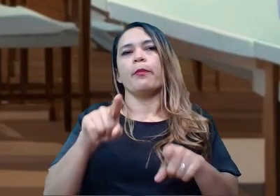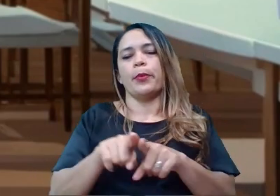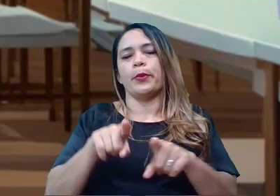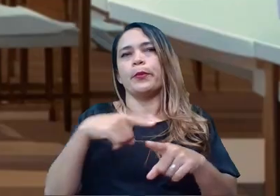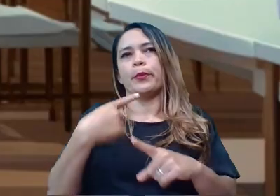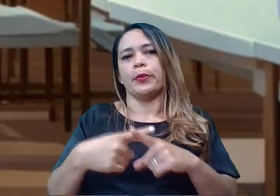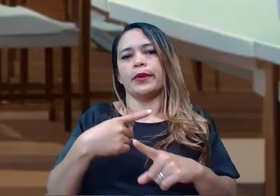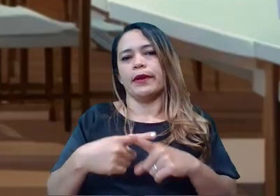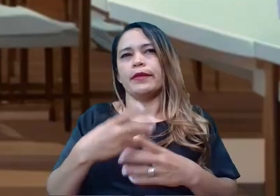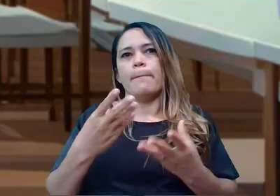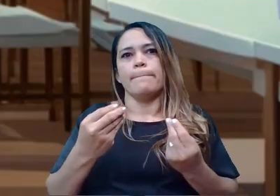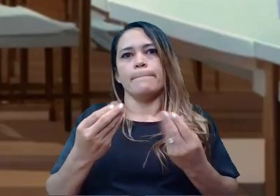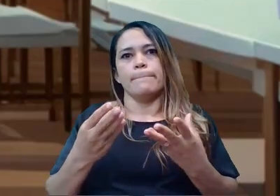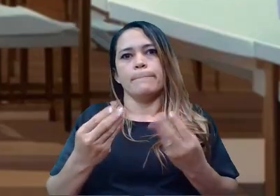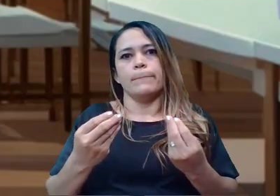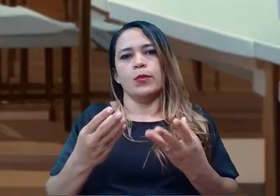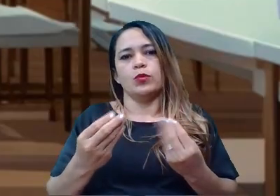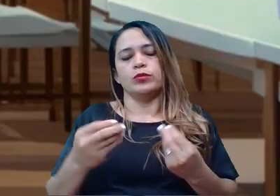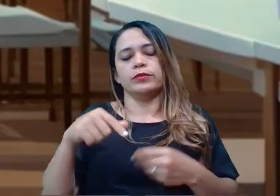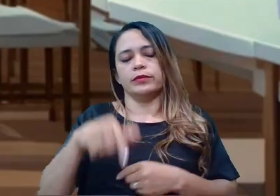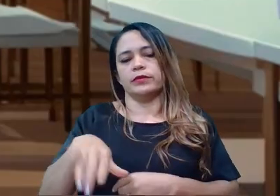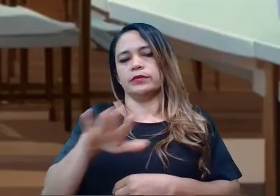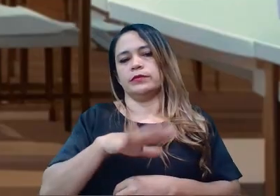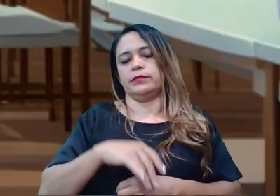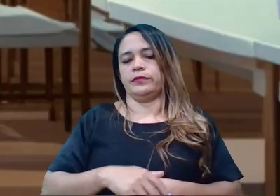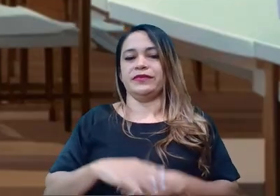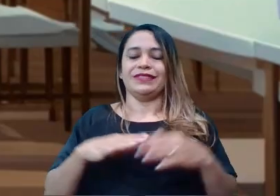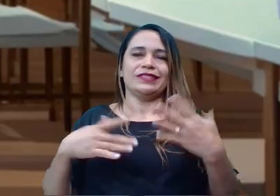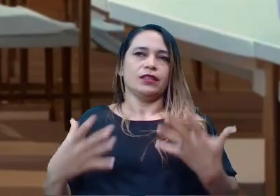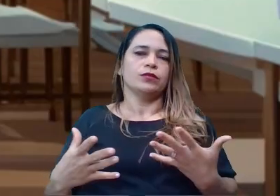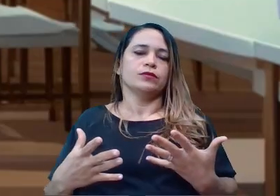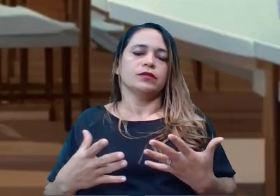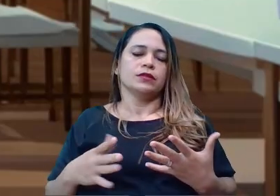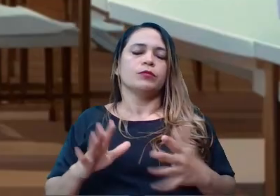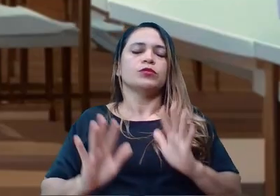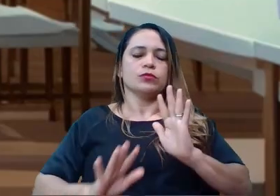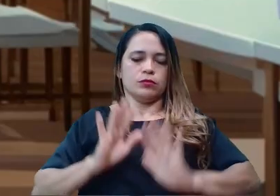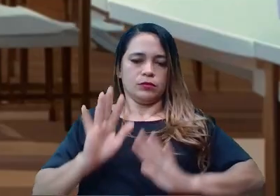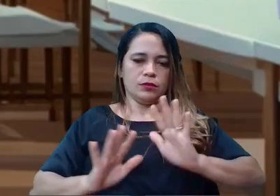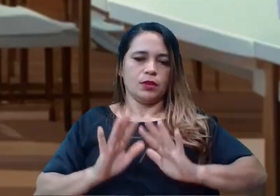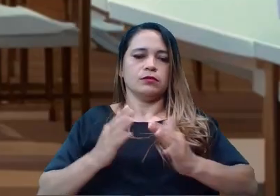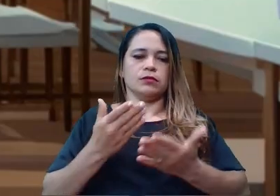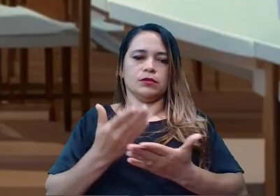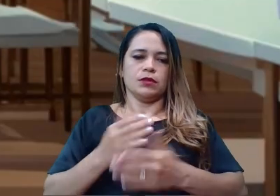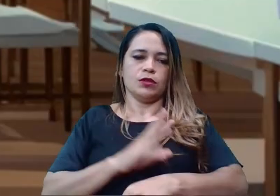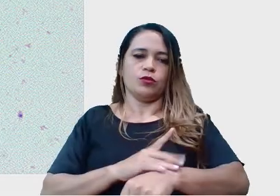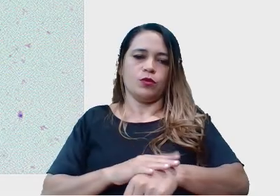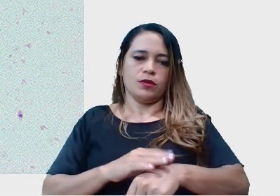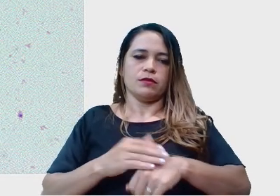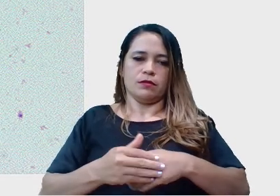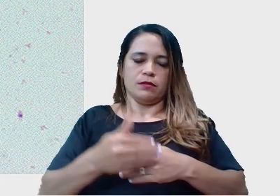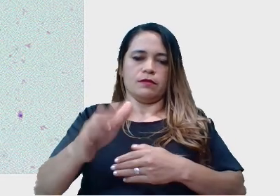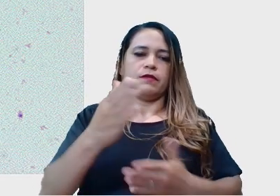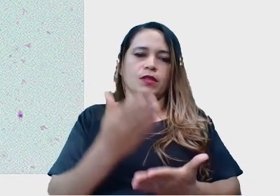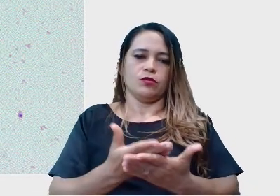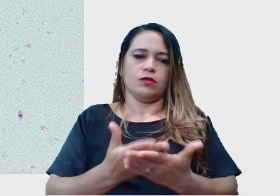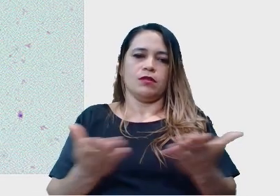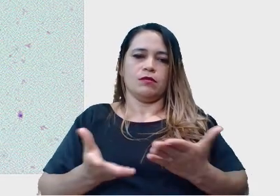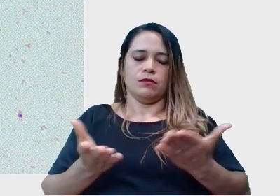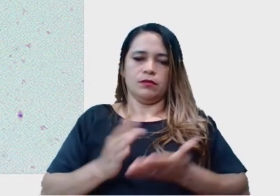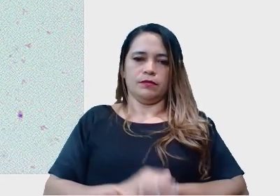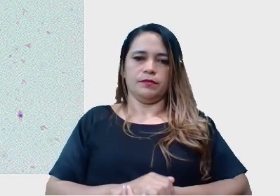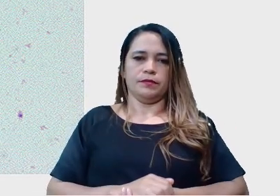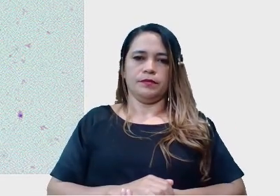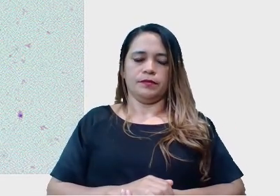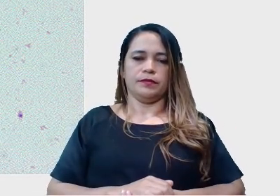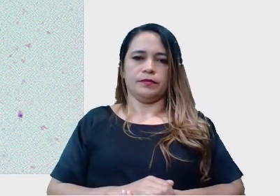muito recorrente no nosso estado. Então a gente tem que tomar muito cuidado para essas doenças que vêm daqui para frente. Vamos lá para a tela comigo? Bora de novo.